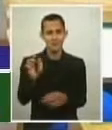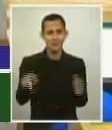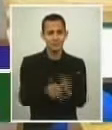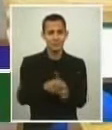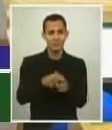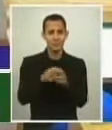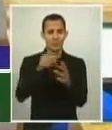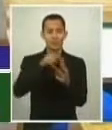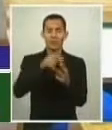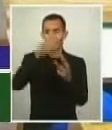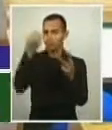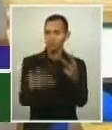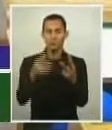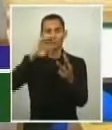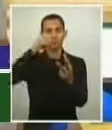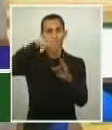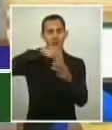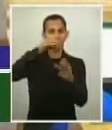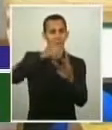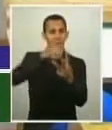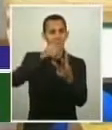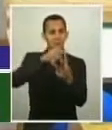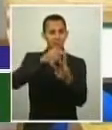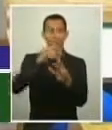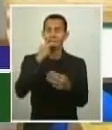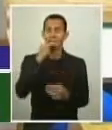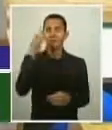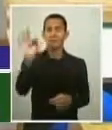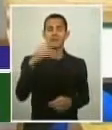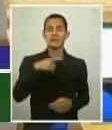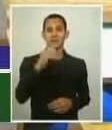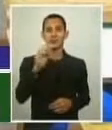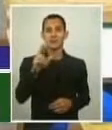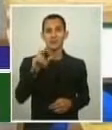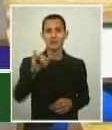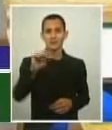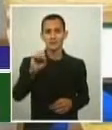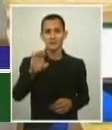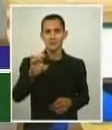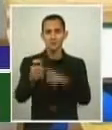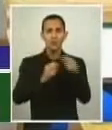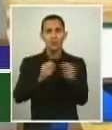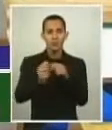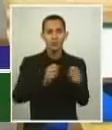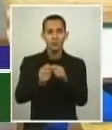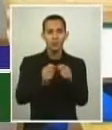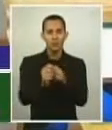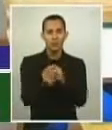juntava tudo isso que eu tô dizendo aqui e a trança viver uma crise econômica brutal